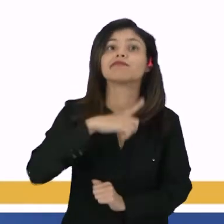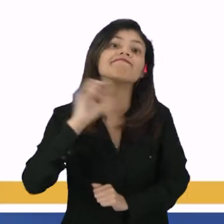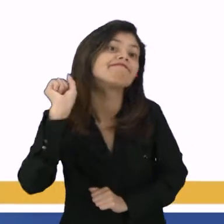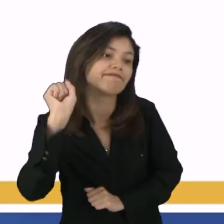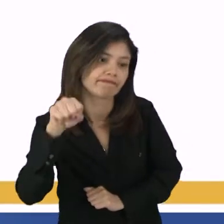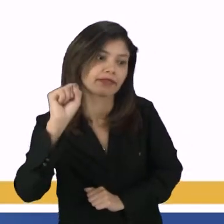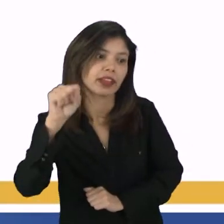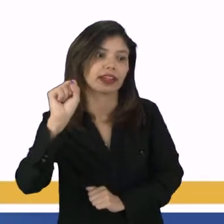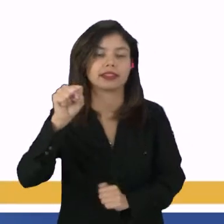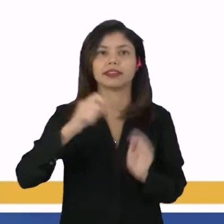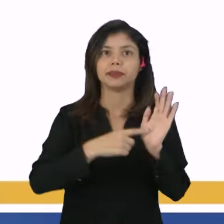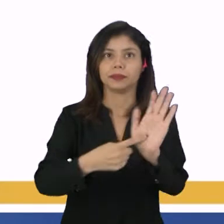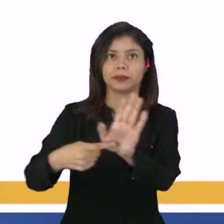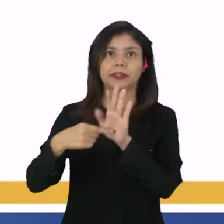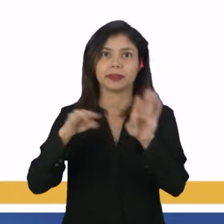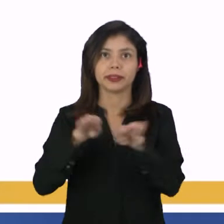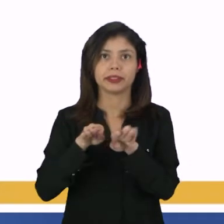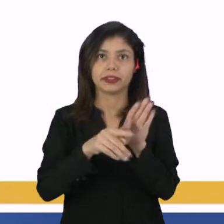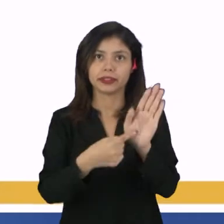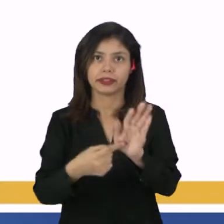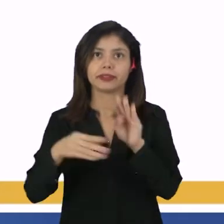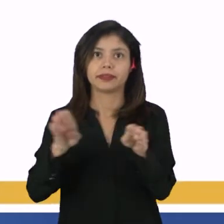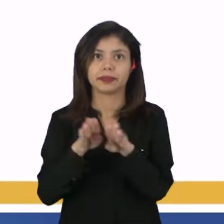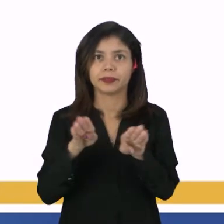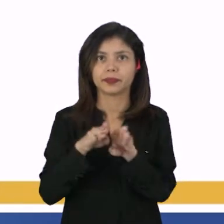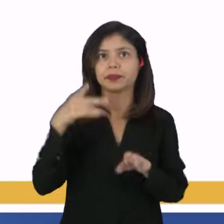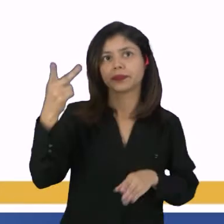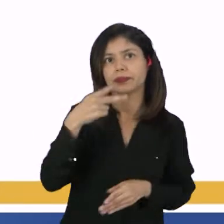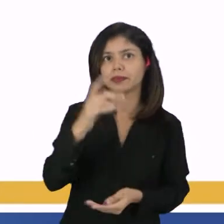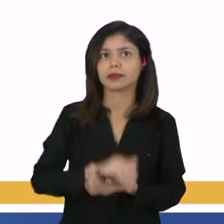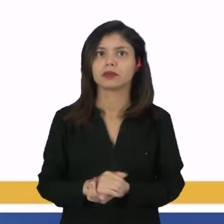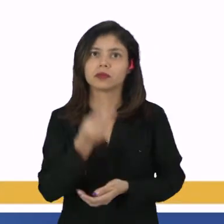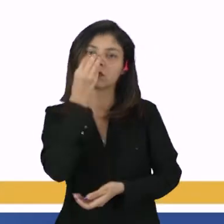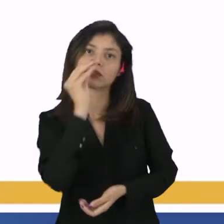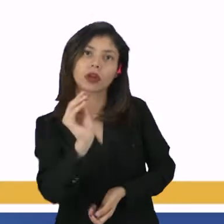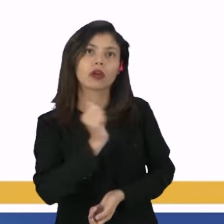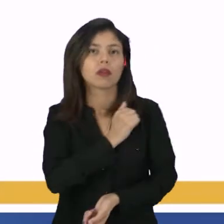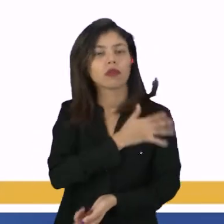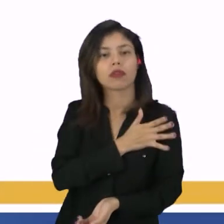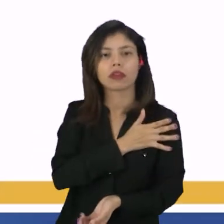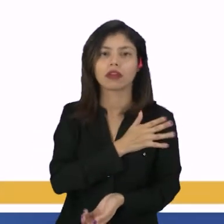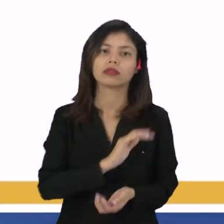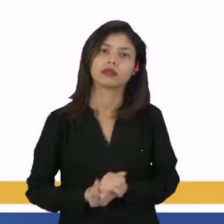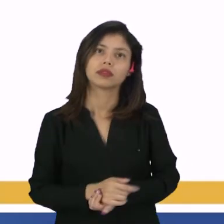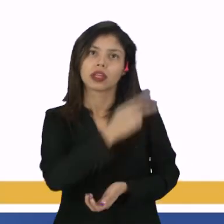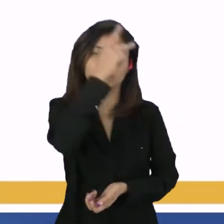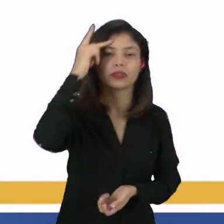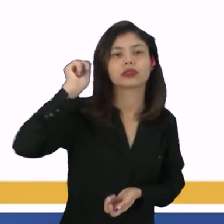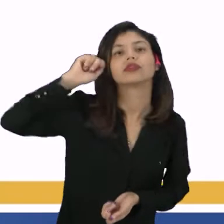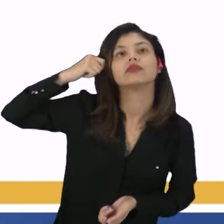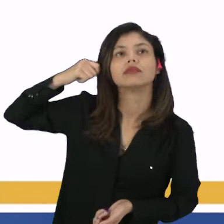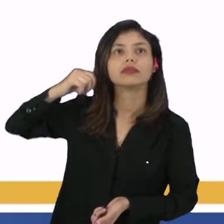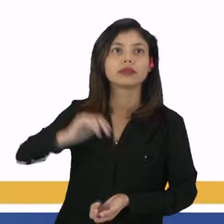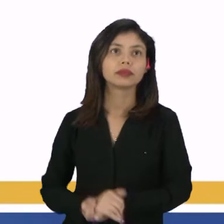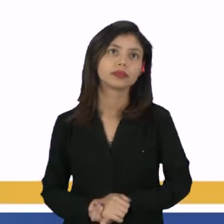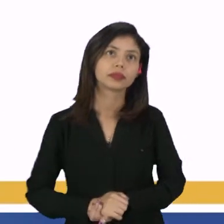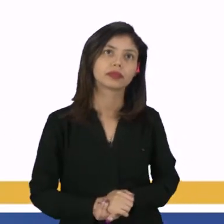contém, sim, porque incentiva desrespeito e discriminação contra um alvo, que são os